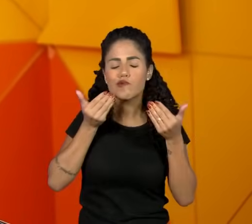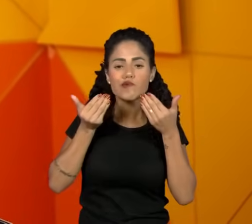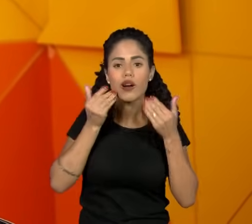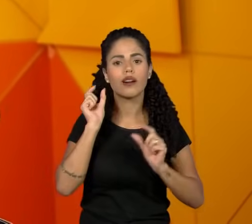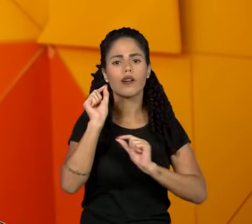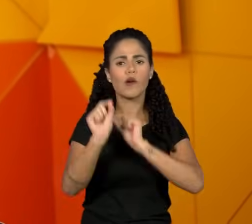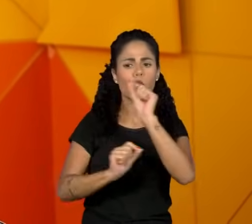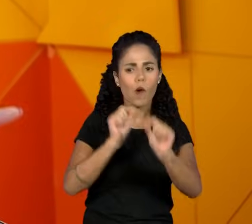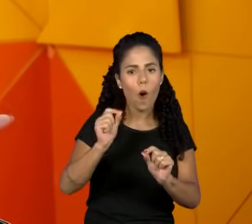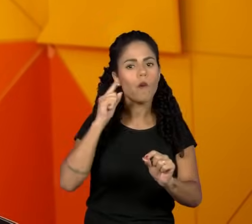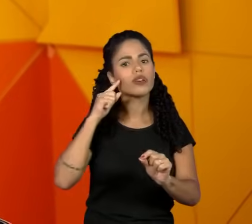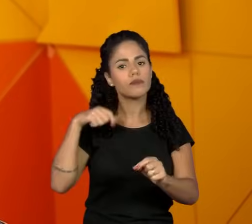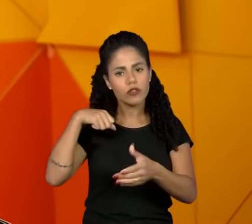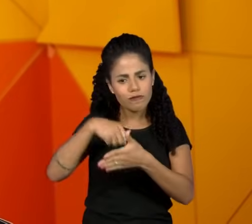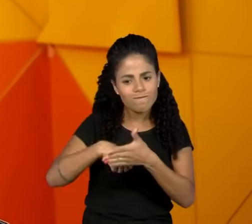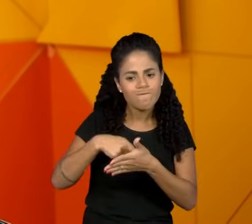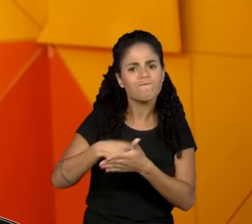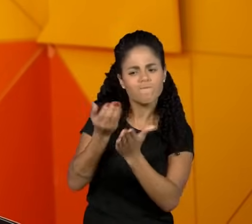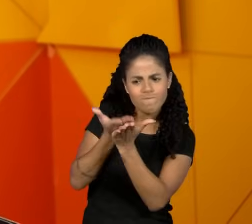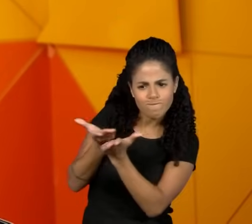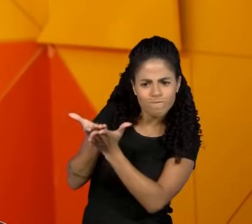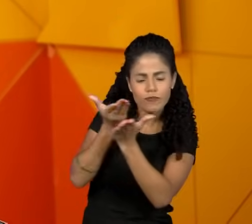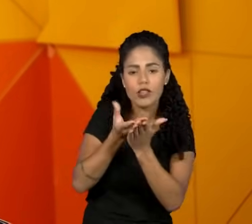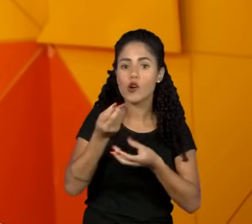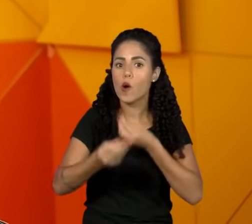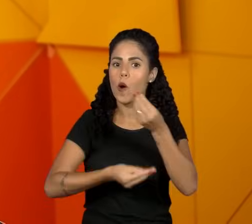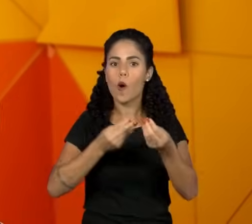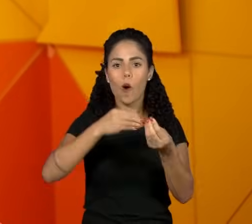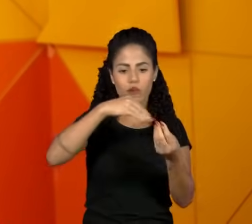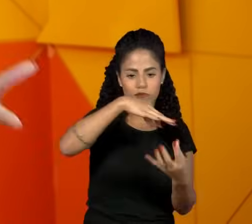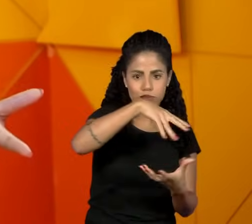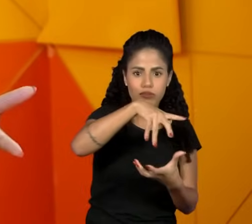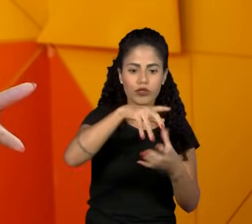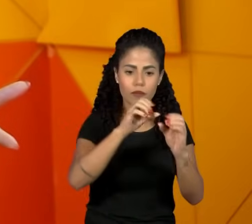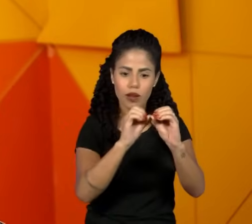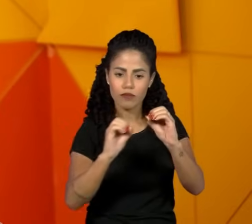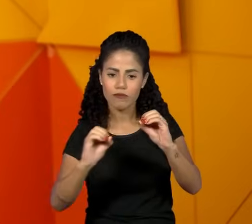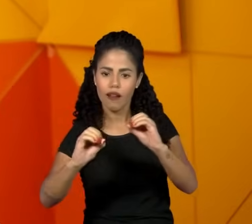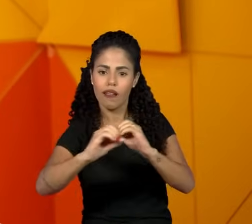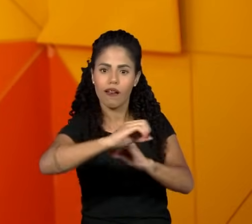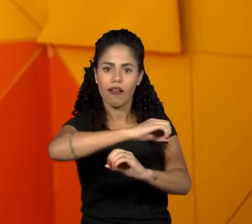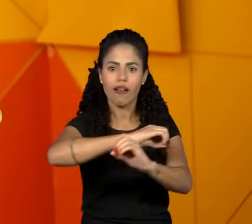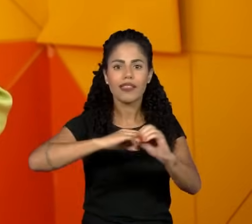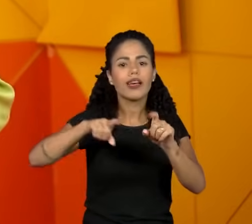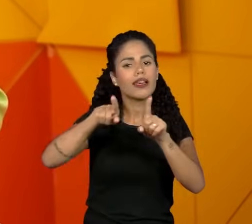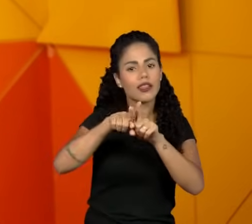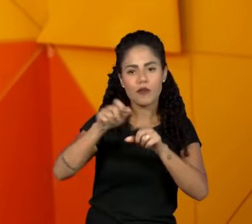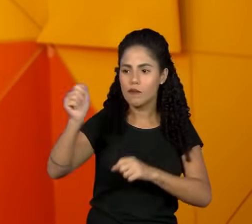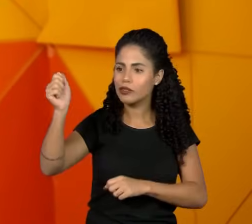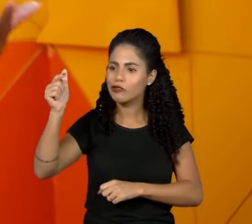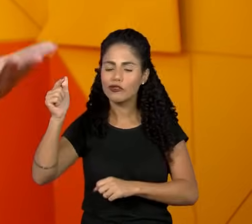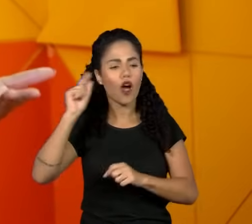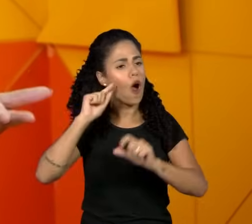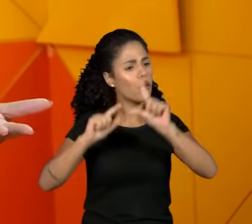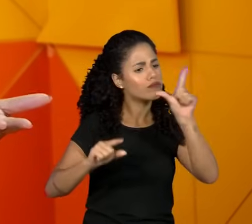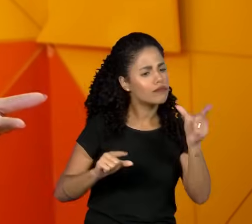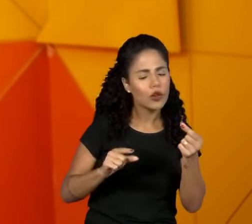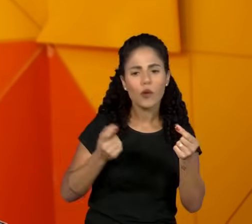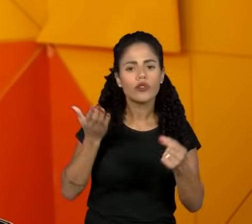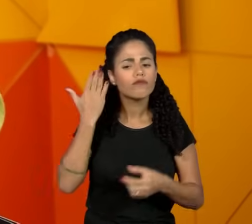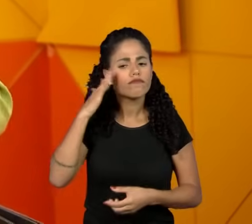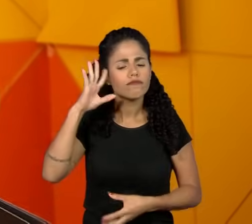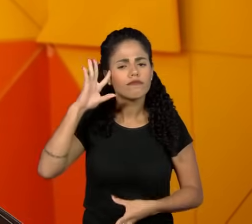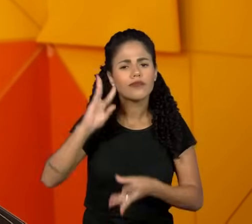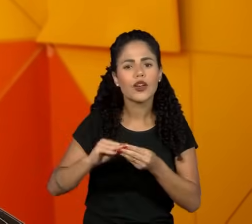nos movimentos constantes e imutáveis dos planetas e da Lua em torno do Sol. Que tal se a gente entender um